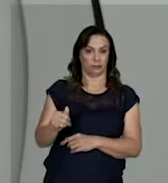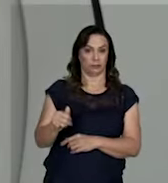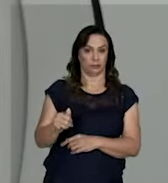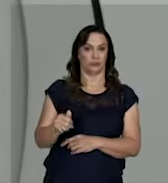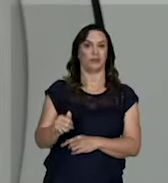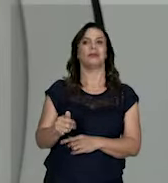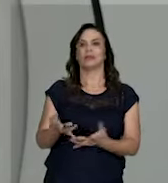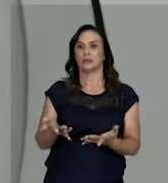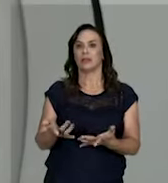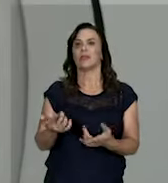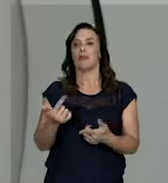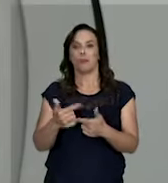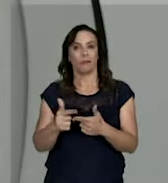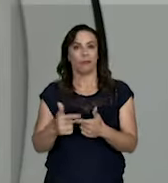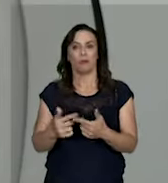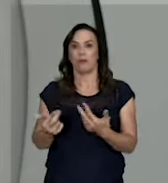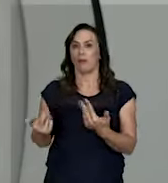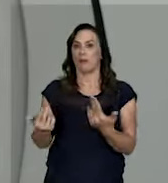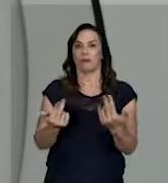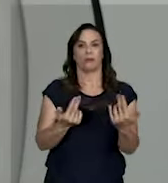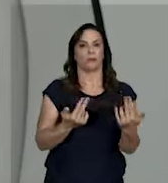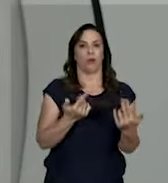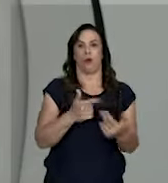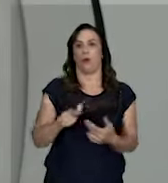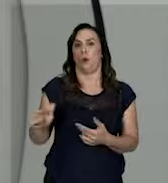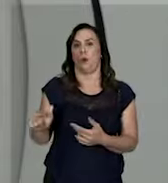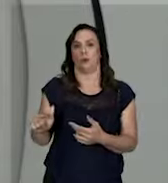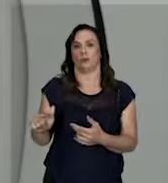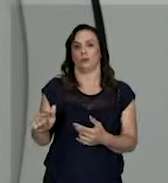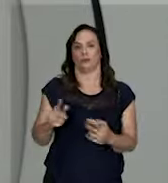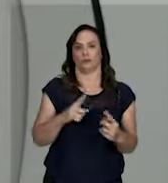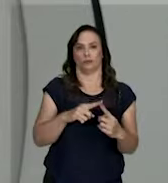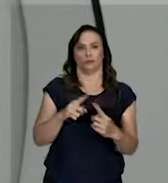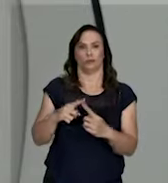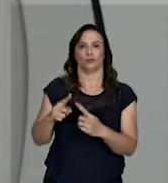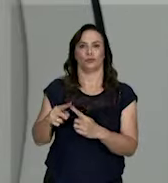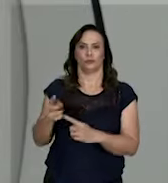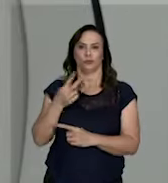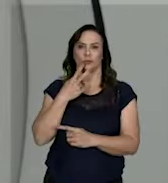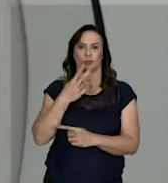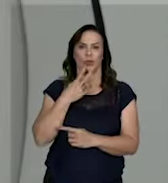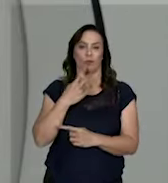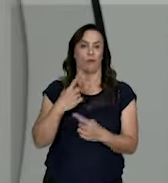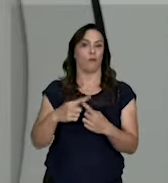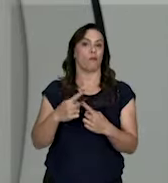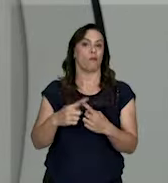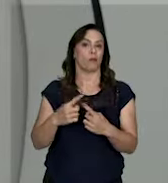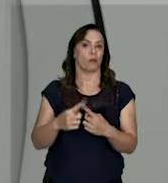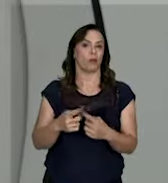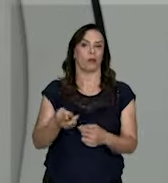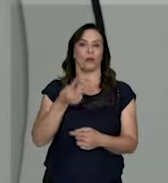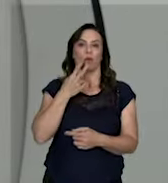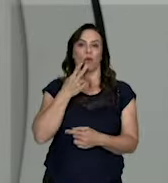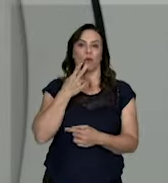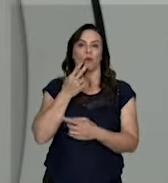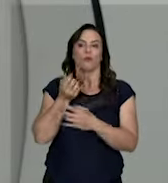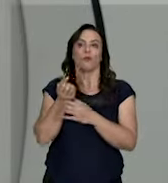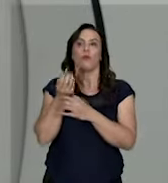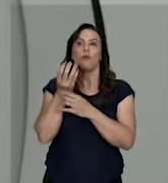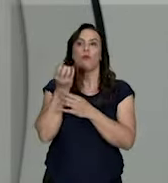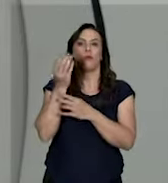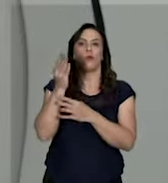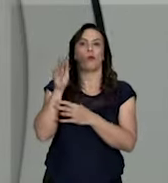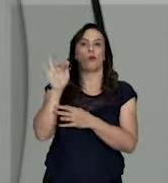tem as mesmas ações dos outros cigarros. Essa fumaça desse cigarro, né, que muitas vezes chega até uma